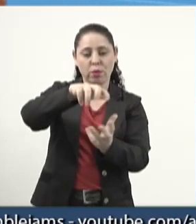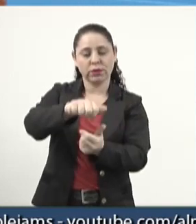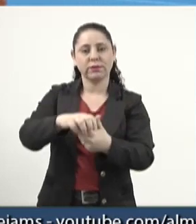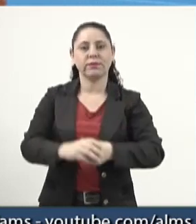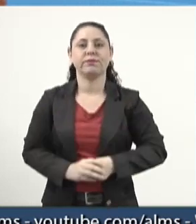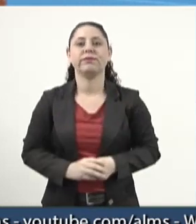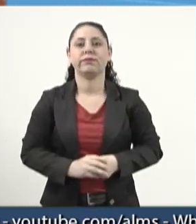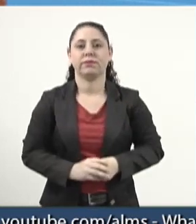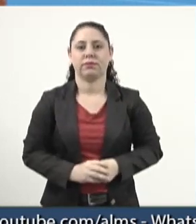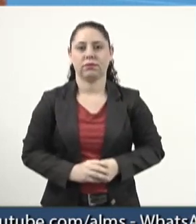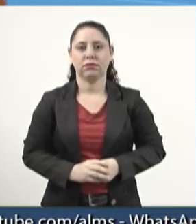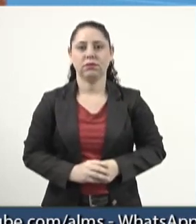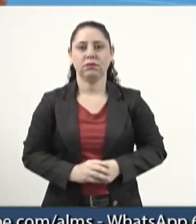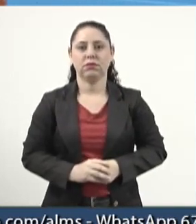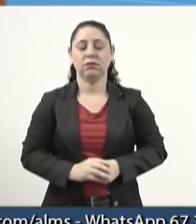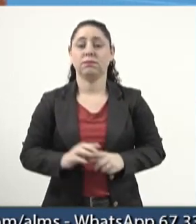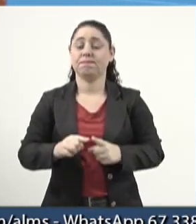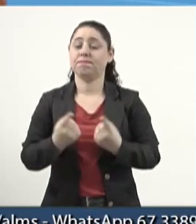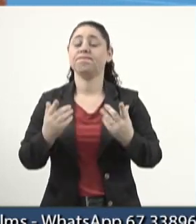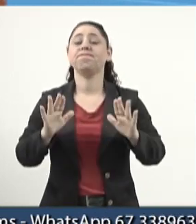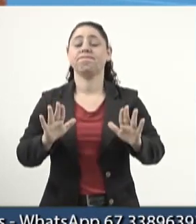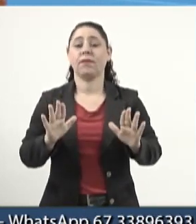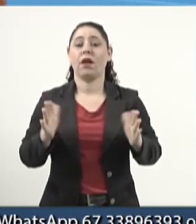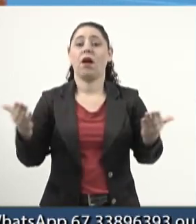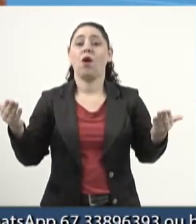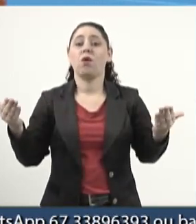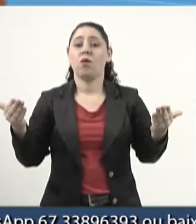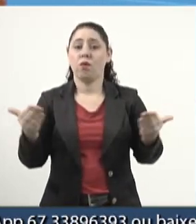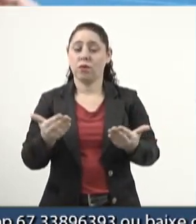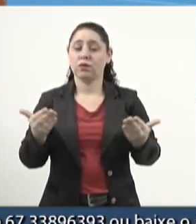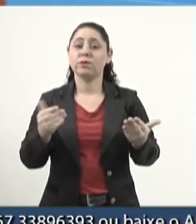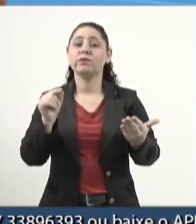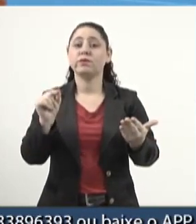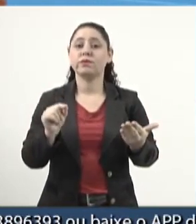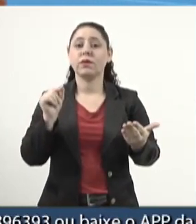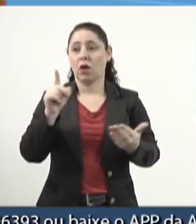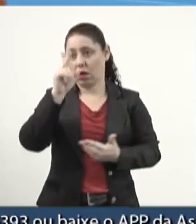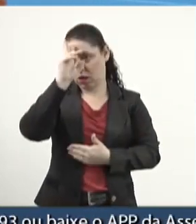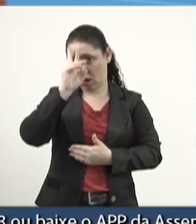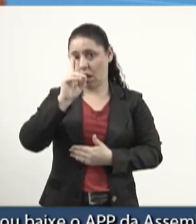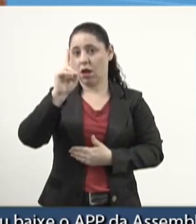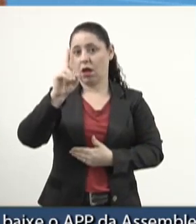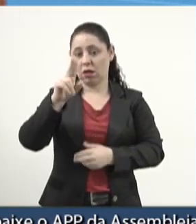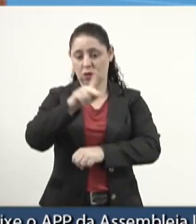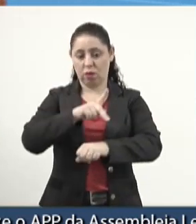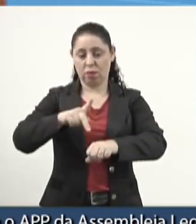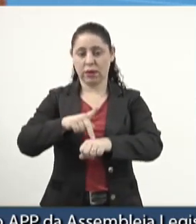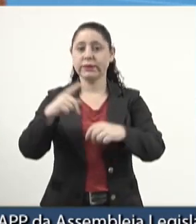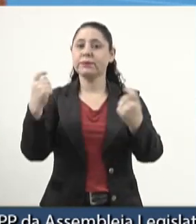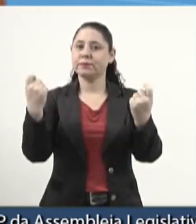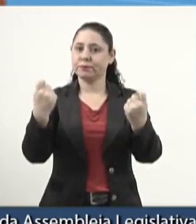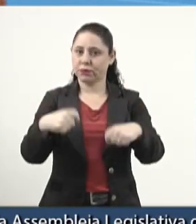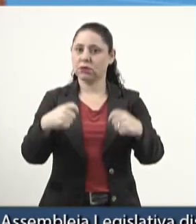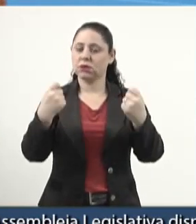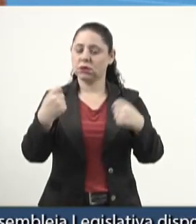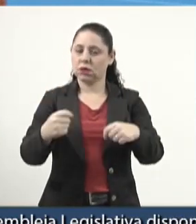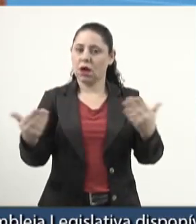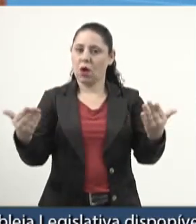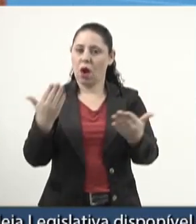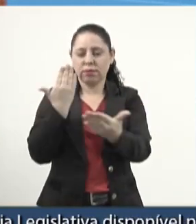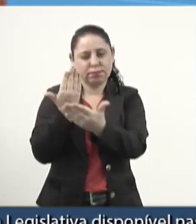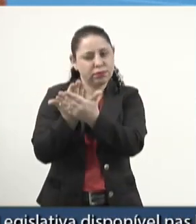afora. Mais do que nunca, as lideranças das nações precisam se